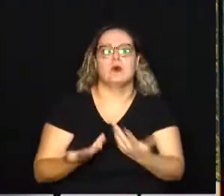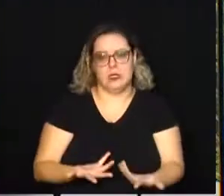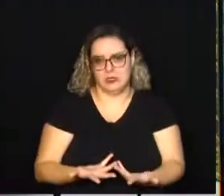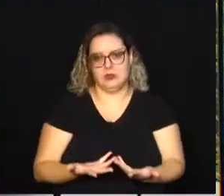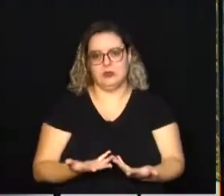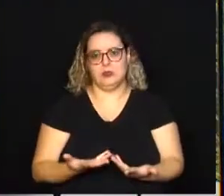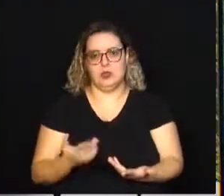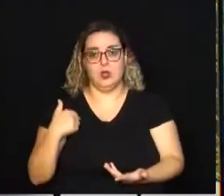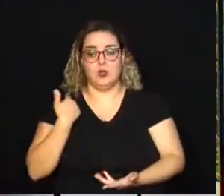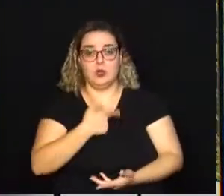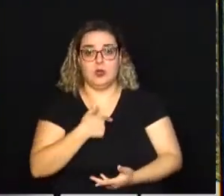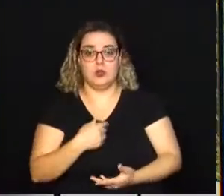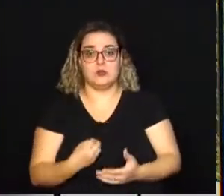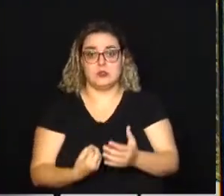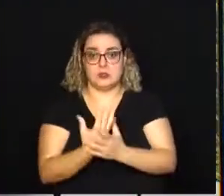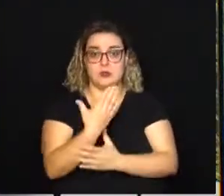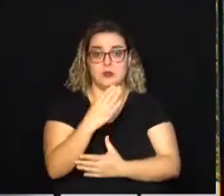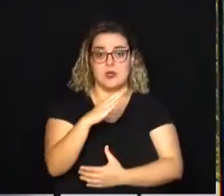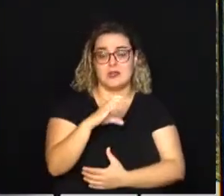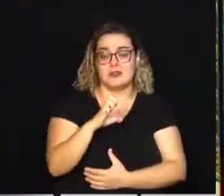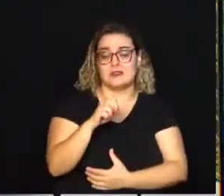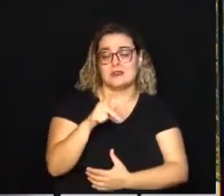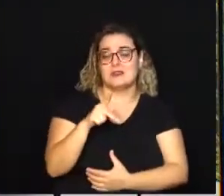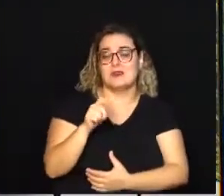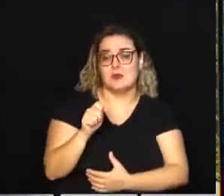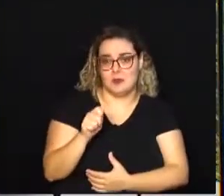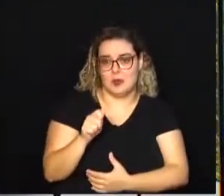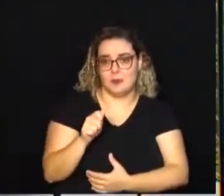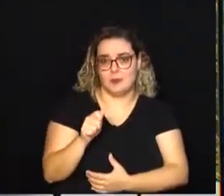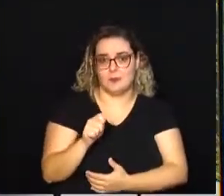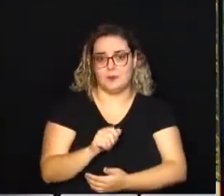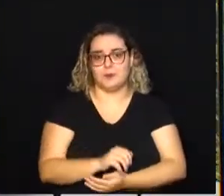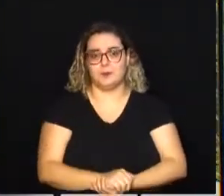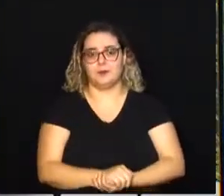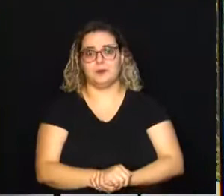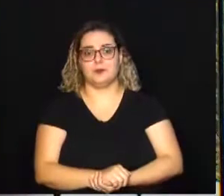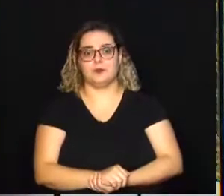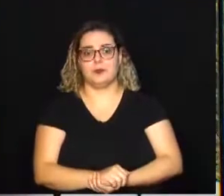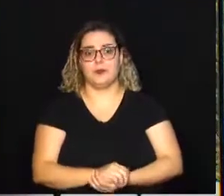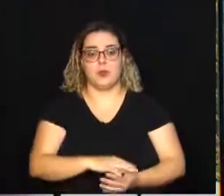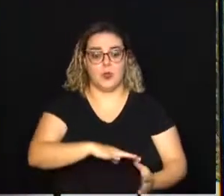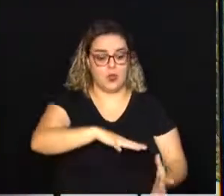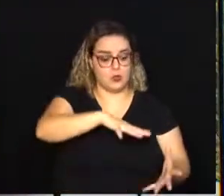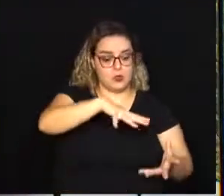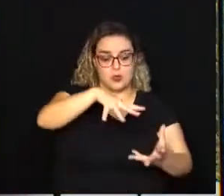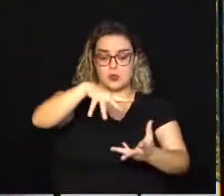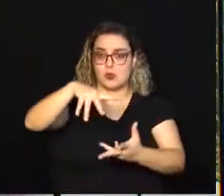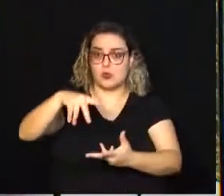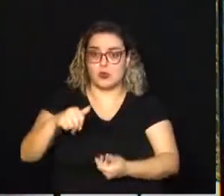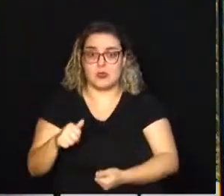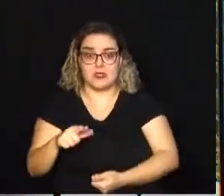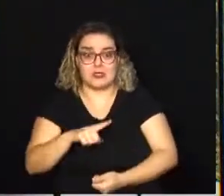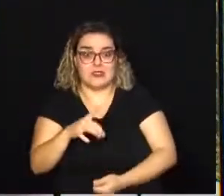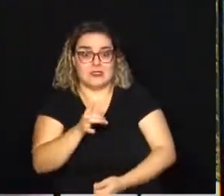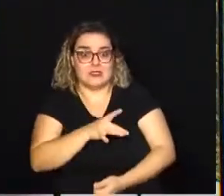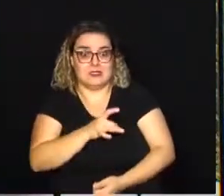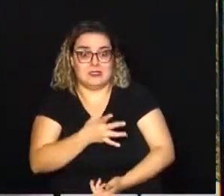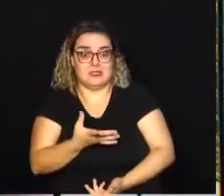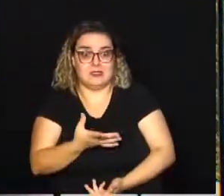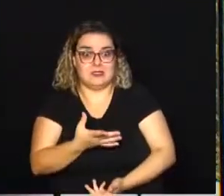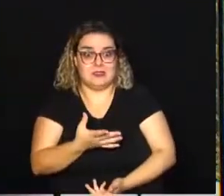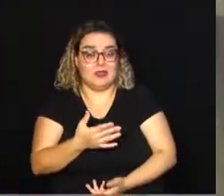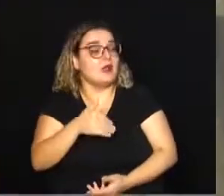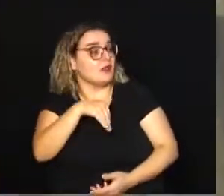cepa. A cepa brasileira é a cepa que mundialmente as pessoas têm mais medo. Uma das que mais